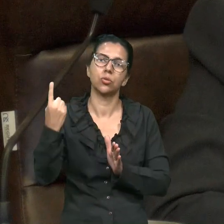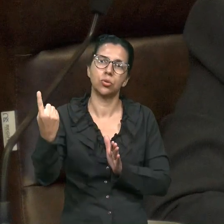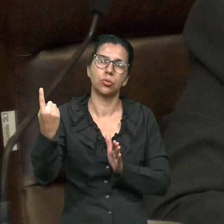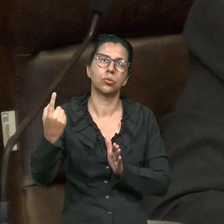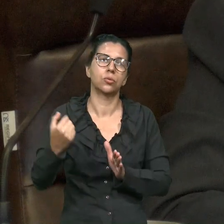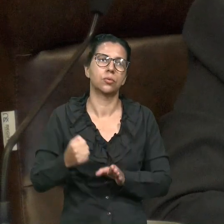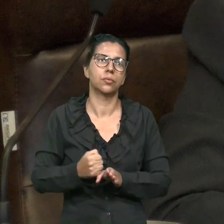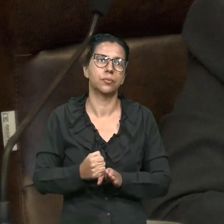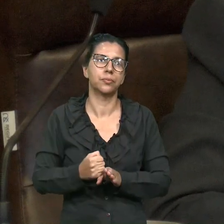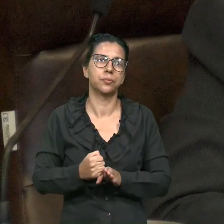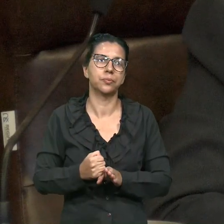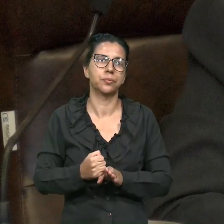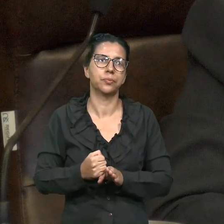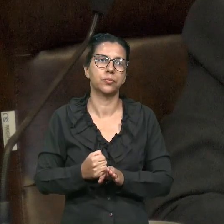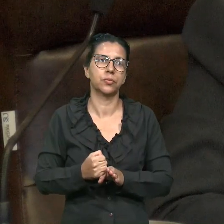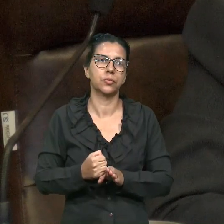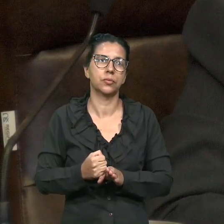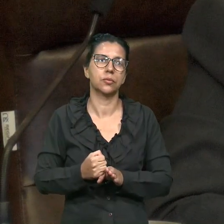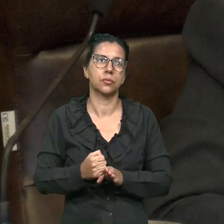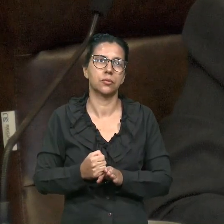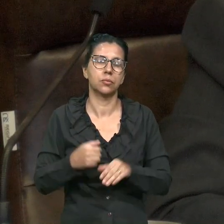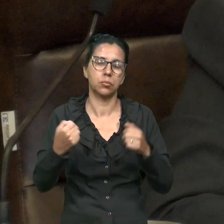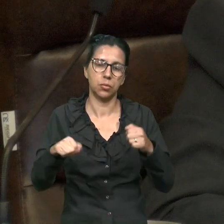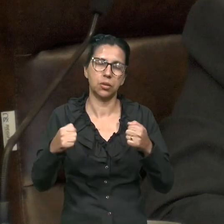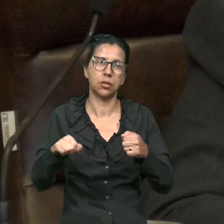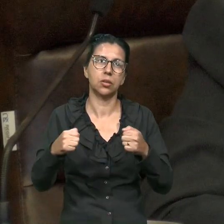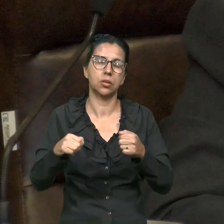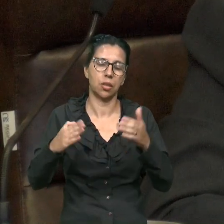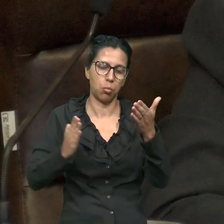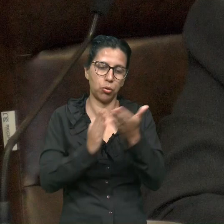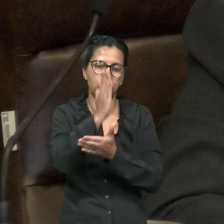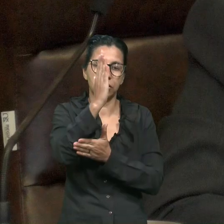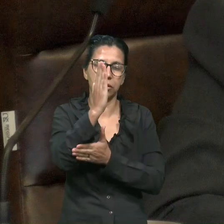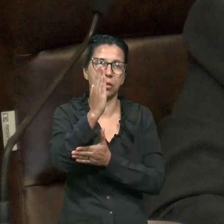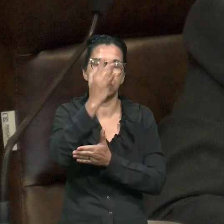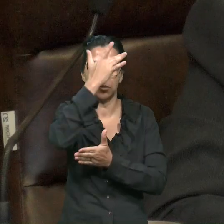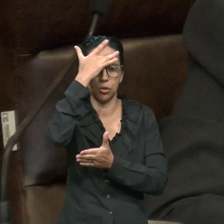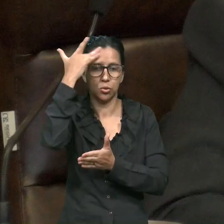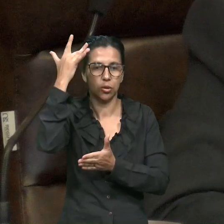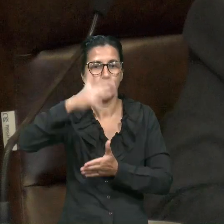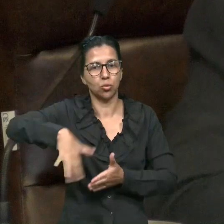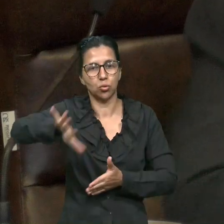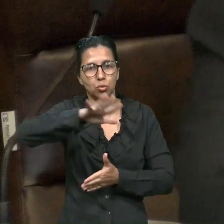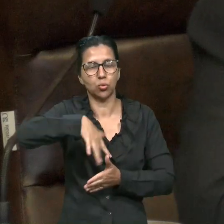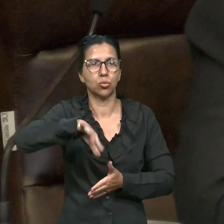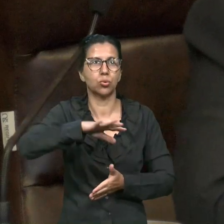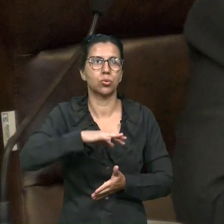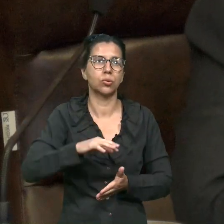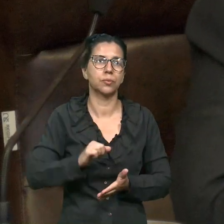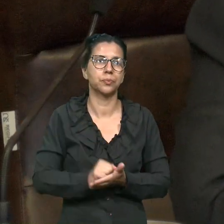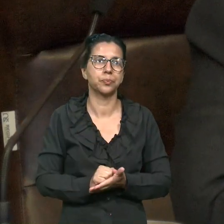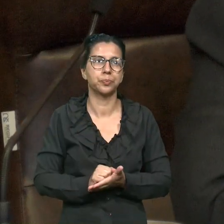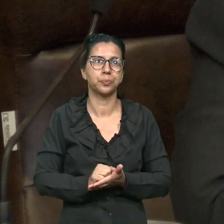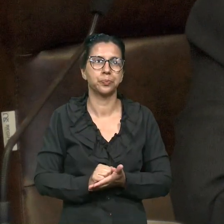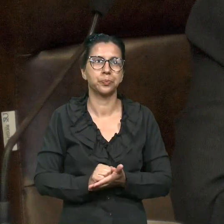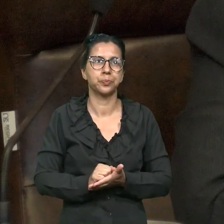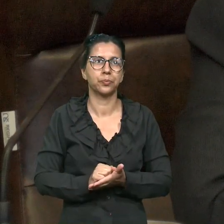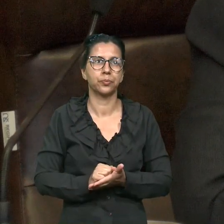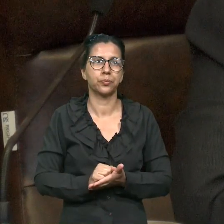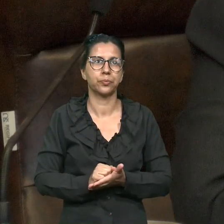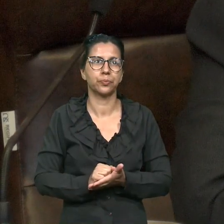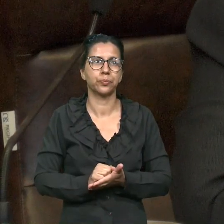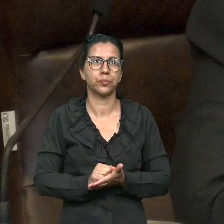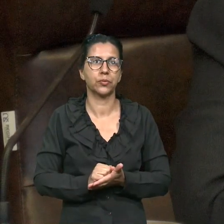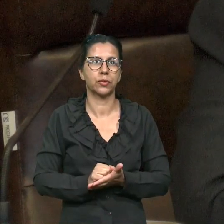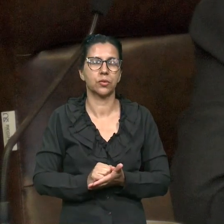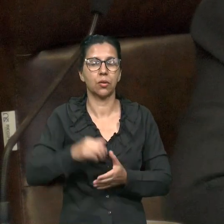201/67, que exige a aprovação da maioria dos presentes para que a denúncia seja recebida. Para encaminhamento